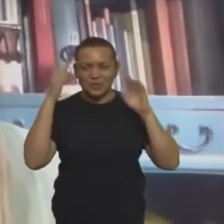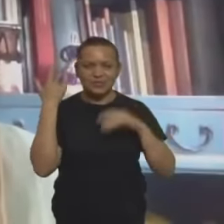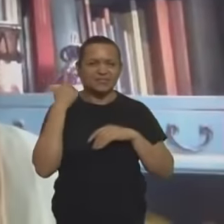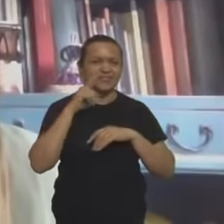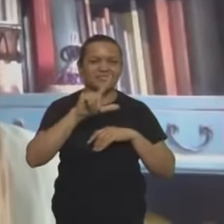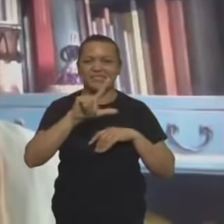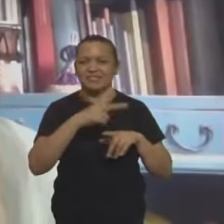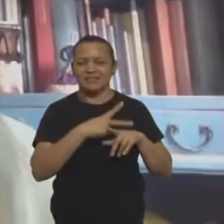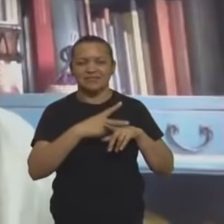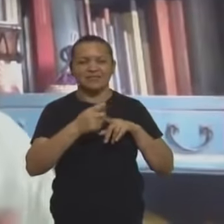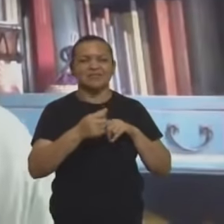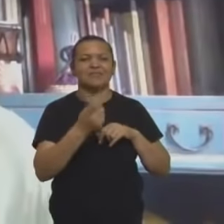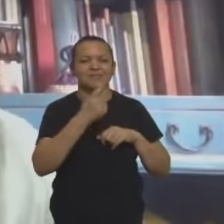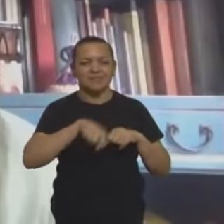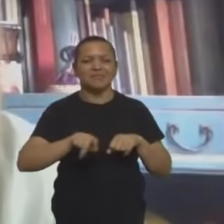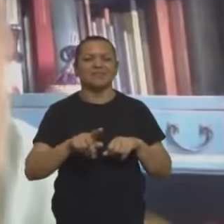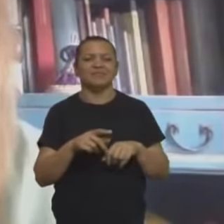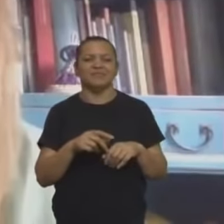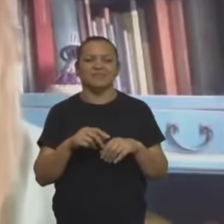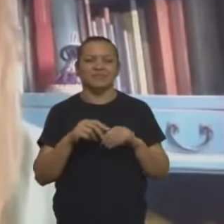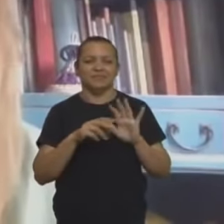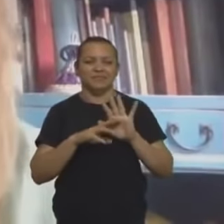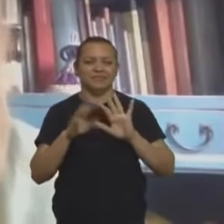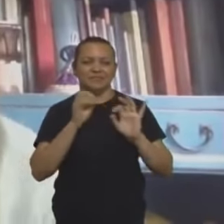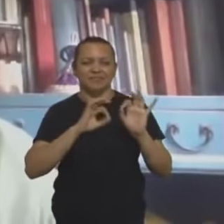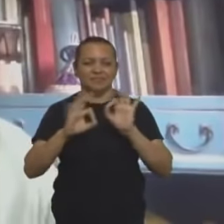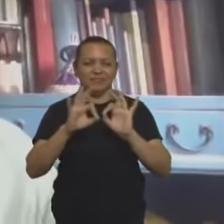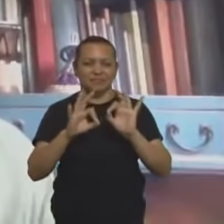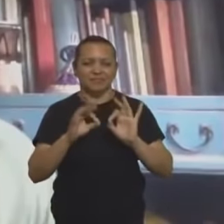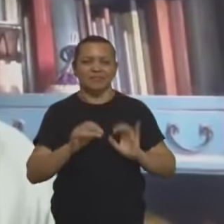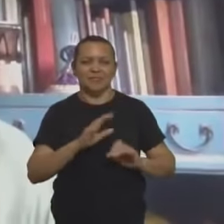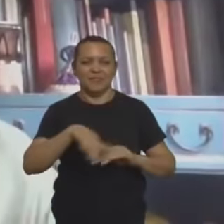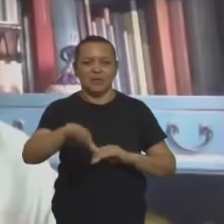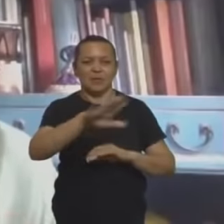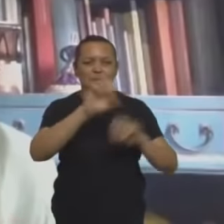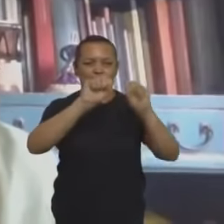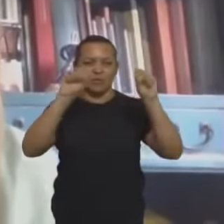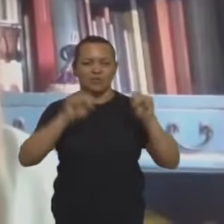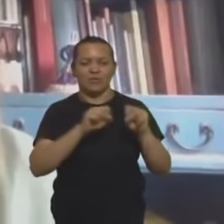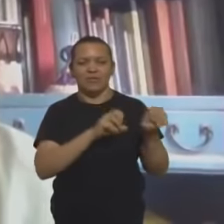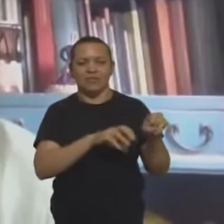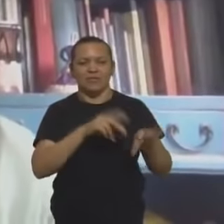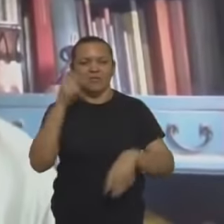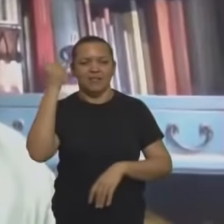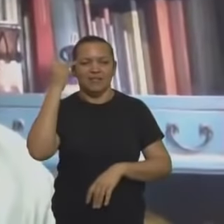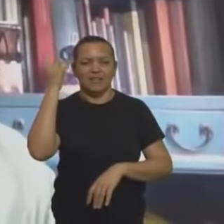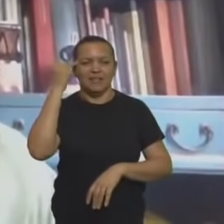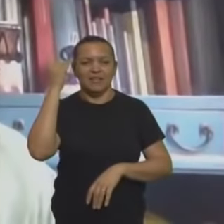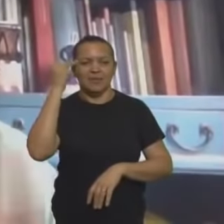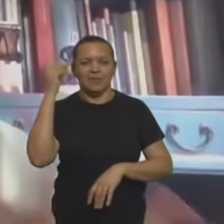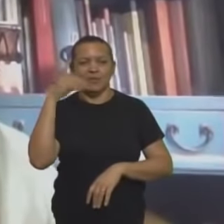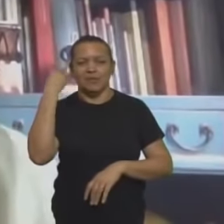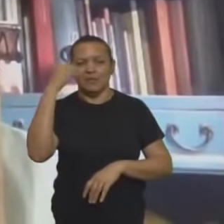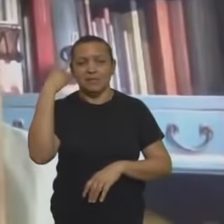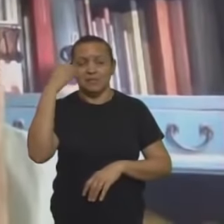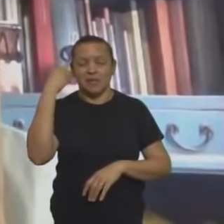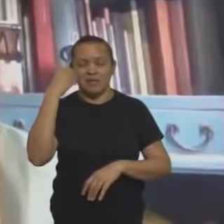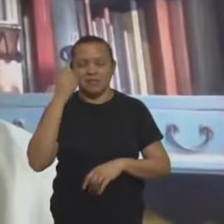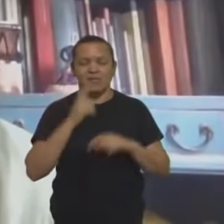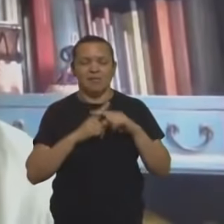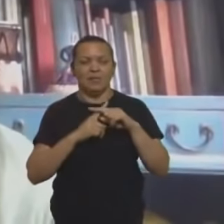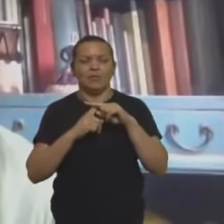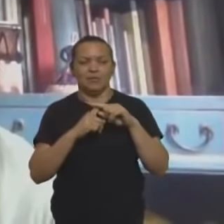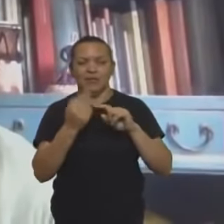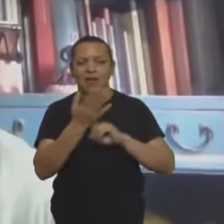Vila Educação. Hoje a gente está aqui levando isso para toda a rede do Estado de São Paulo. Uma experiência que foi tão